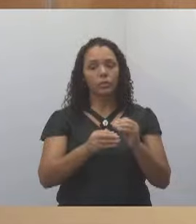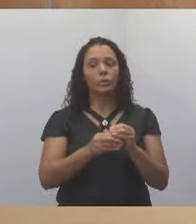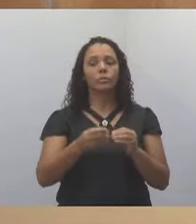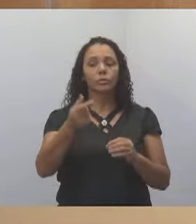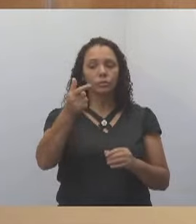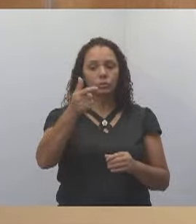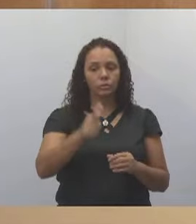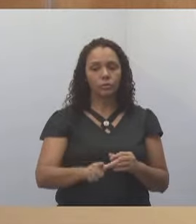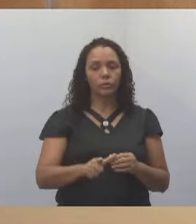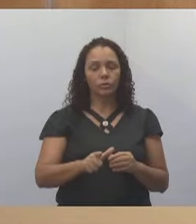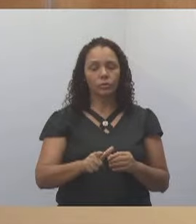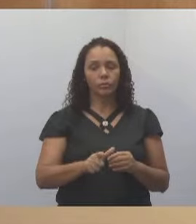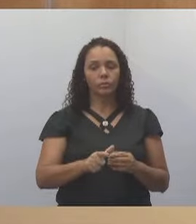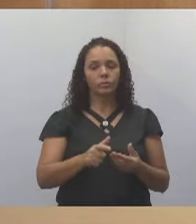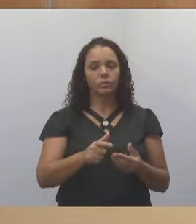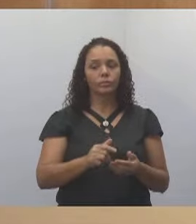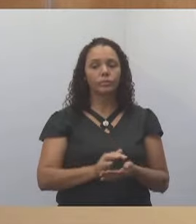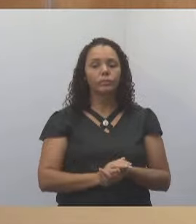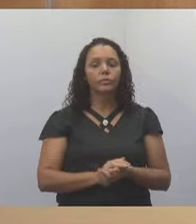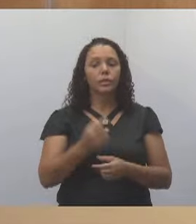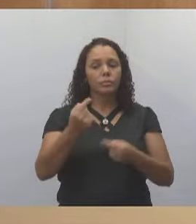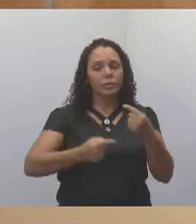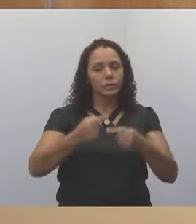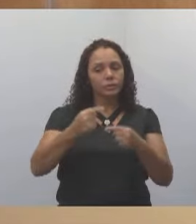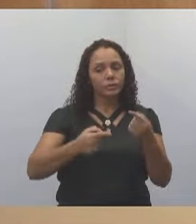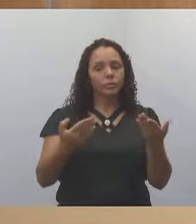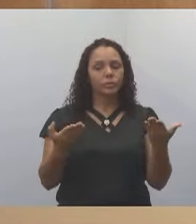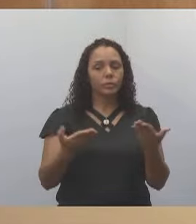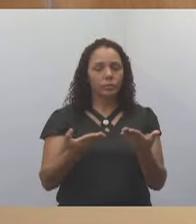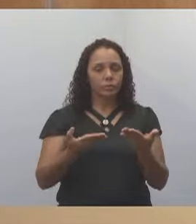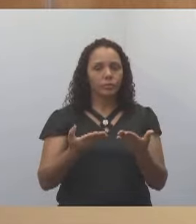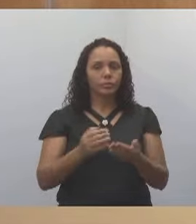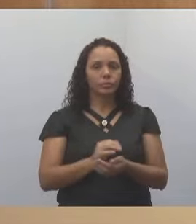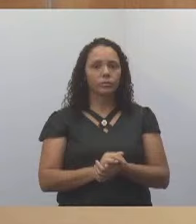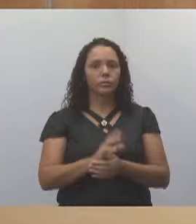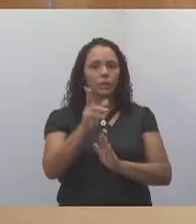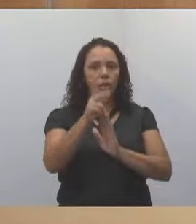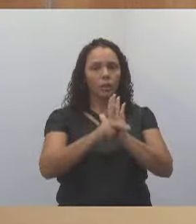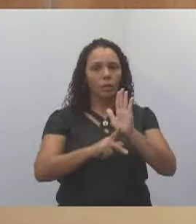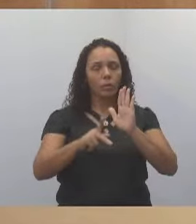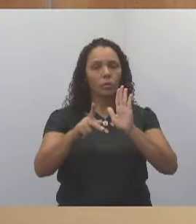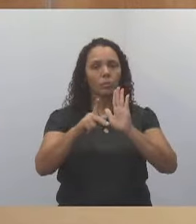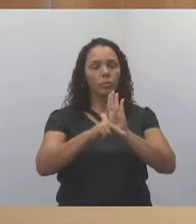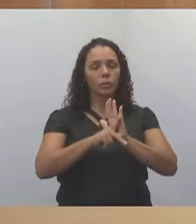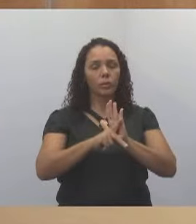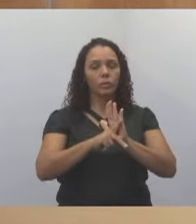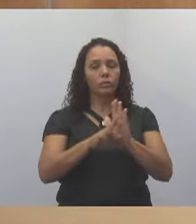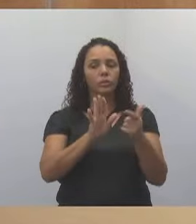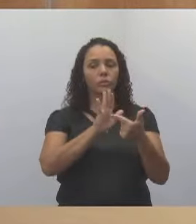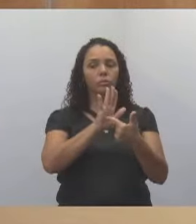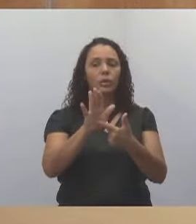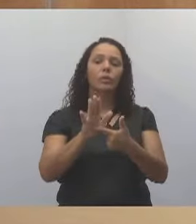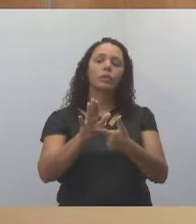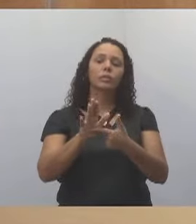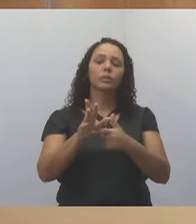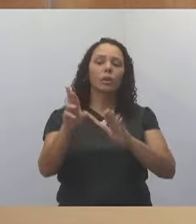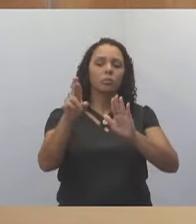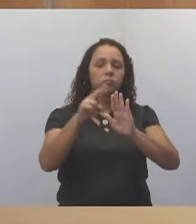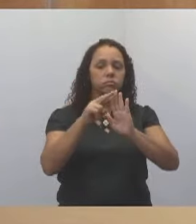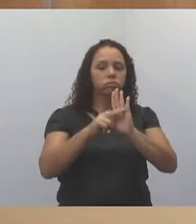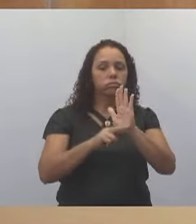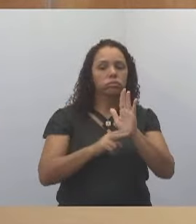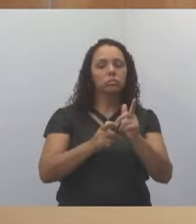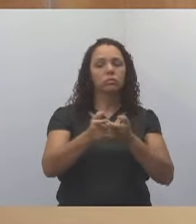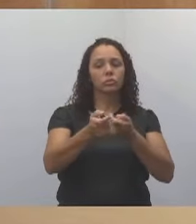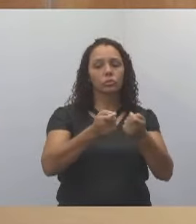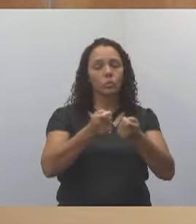para ser discutido na sessão de hoje. O projeto prevê critérios de controle